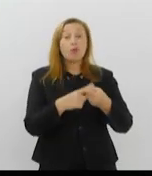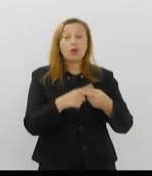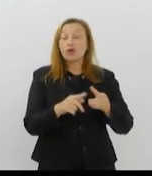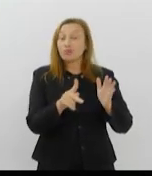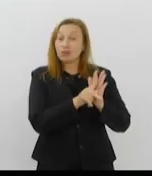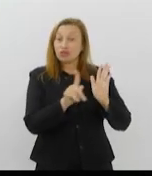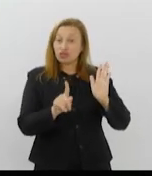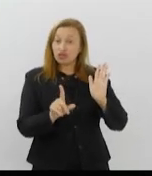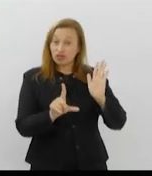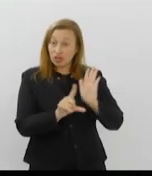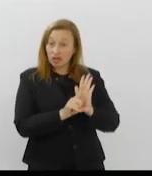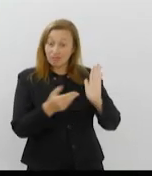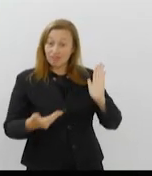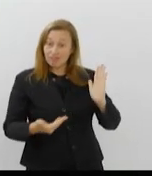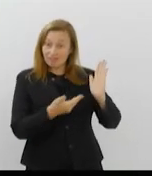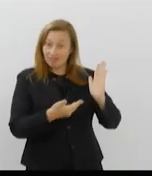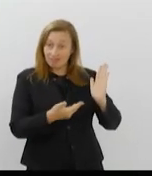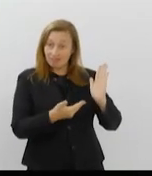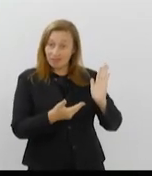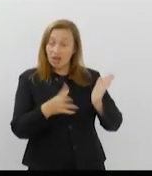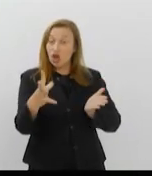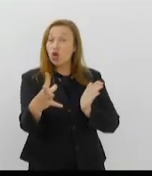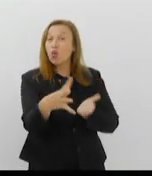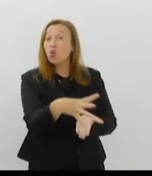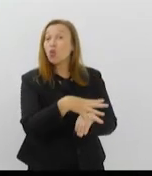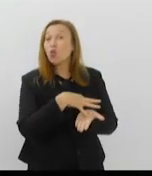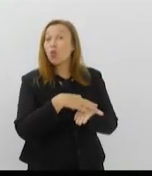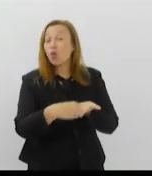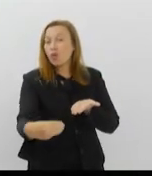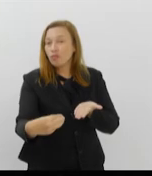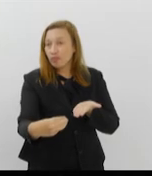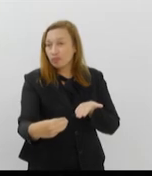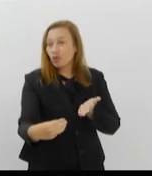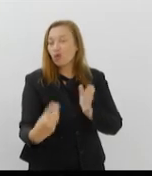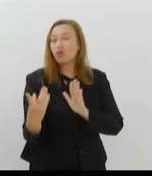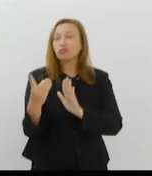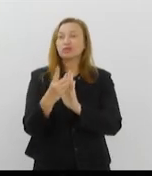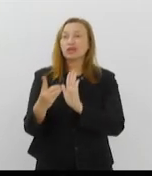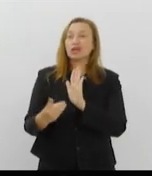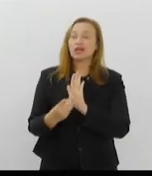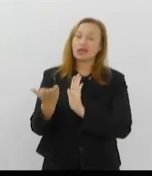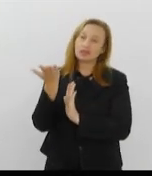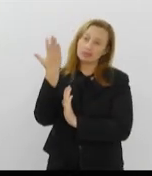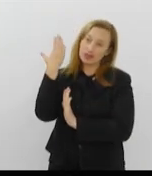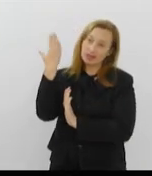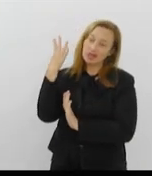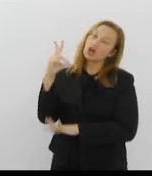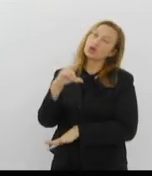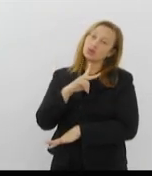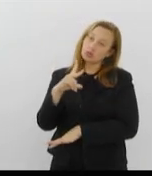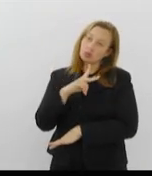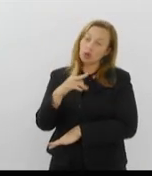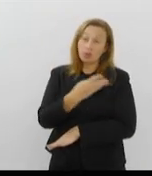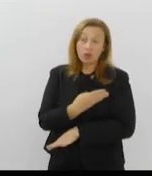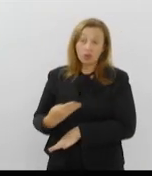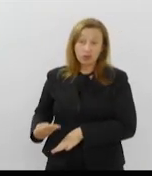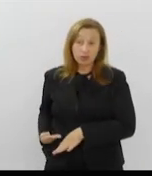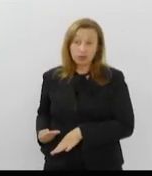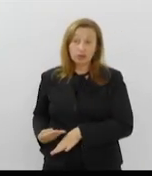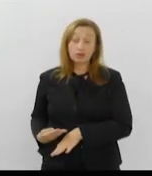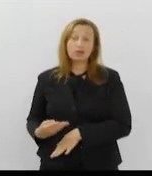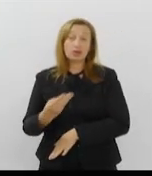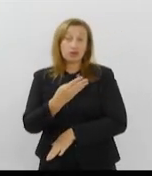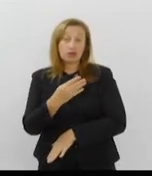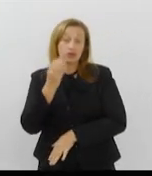de lei ele copiou um decreto anterior do próprio Governador Cláudio